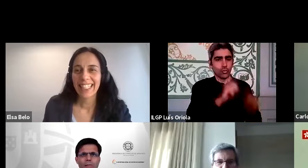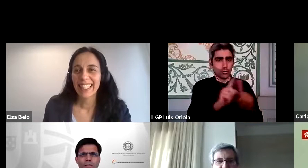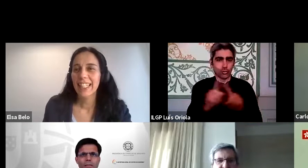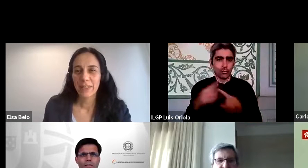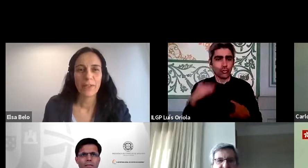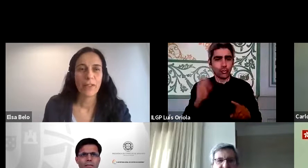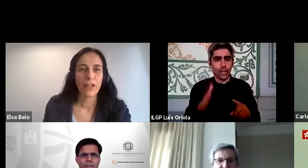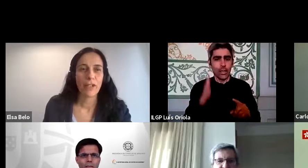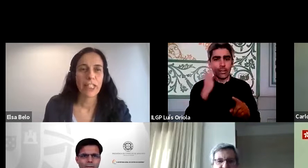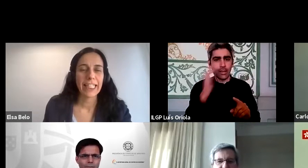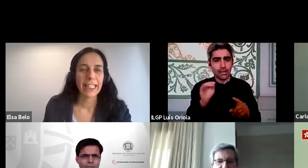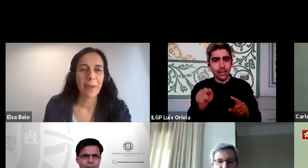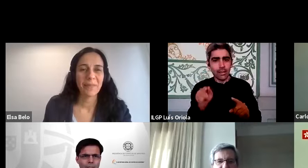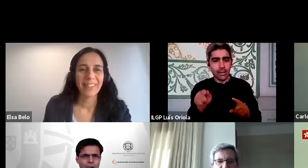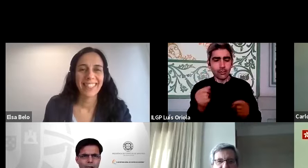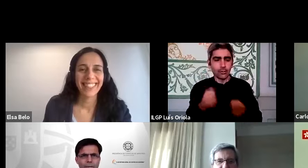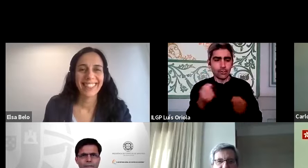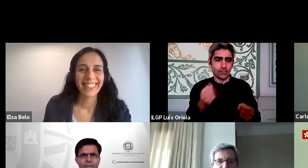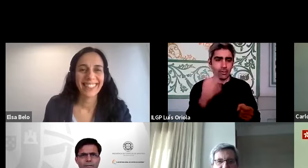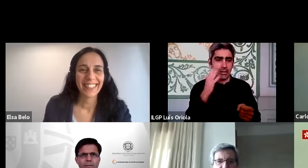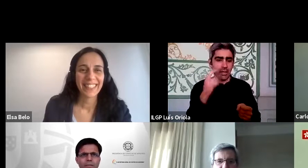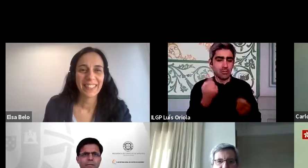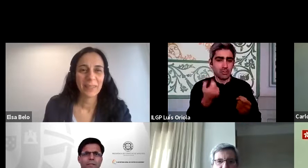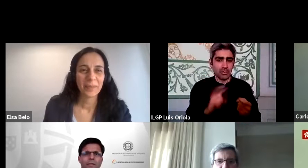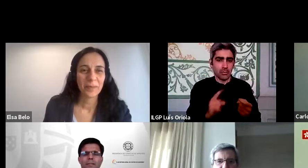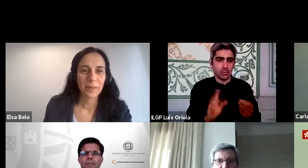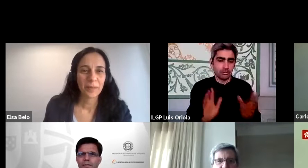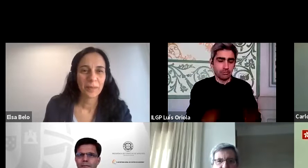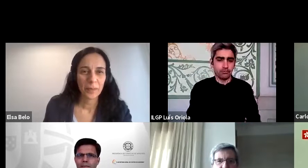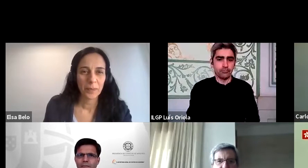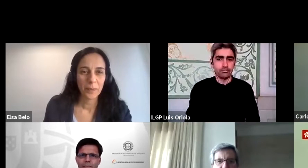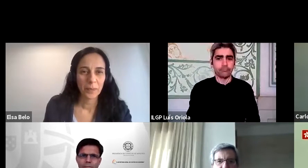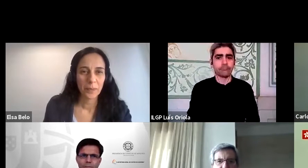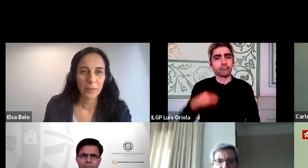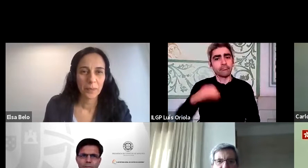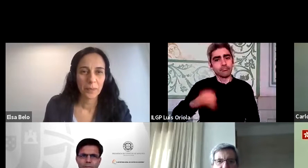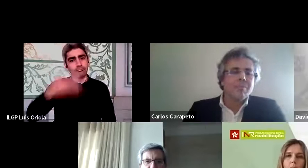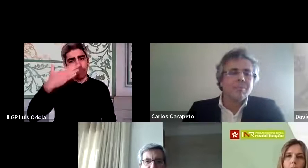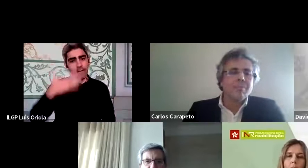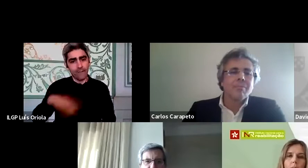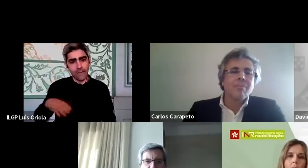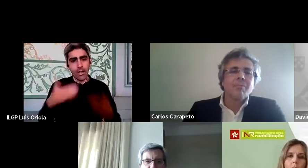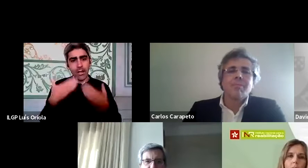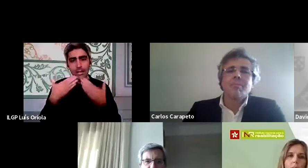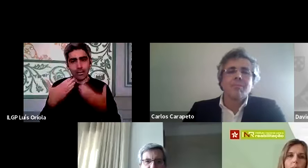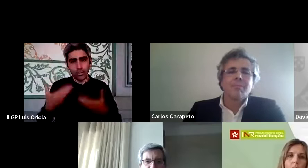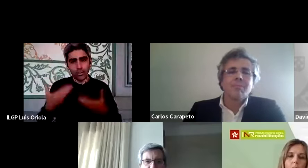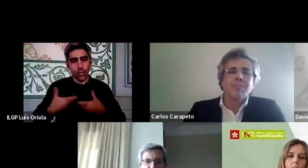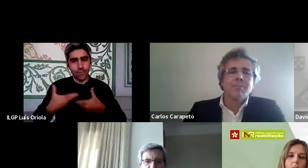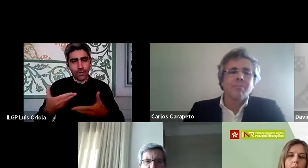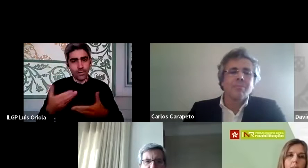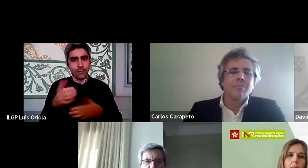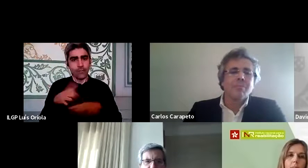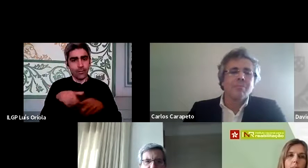está aqui, qualquer coisa que não está... Eu vou tentar também. Pronto. Quero em primeiro lugar, e obviamente agradecer o convite que me foi feito para